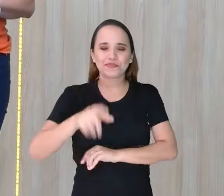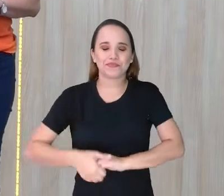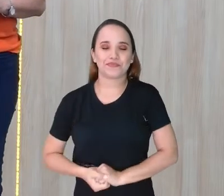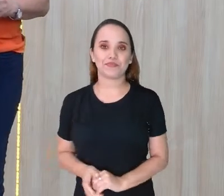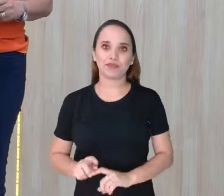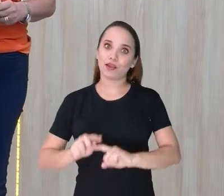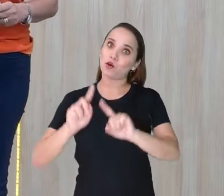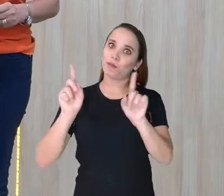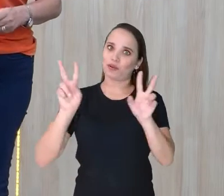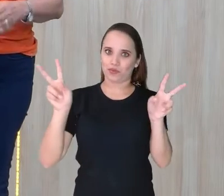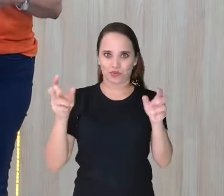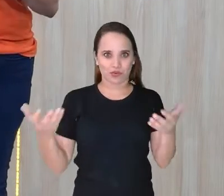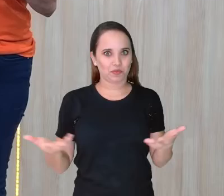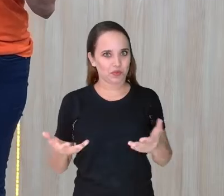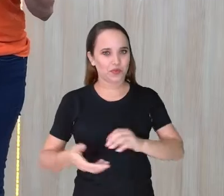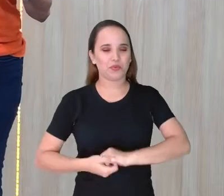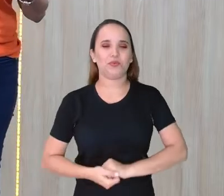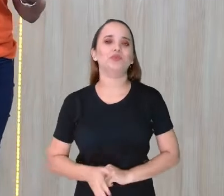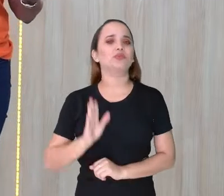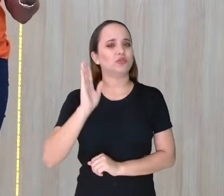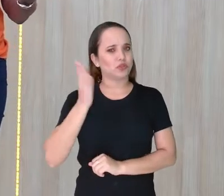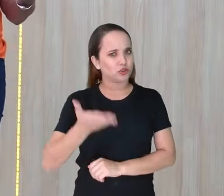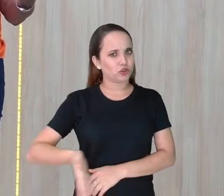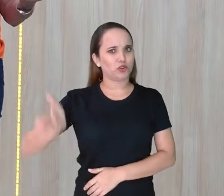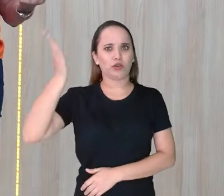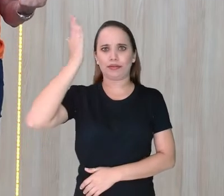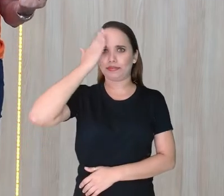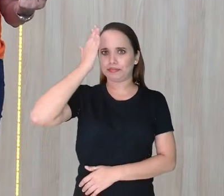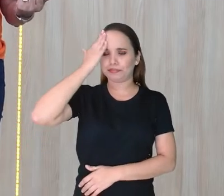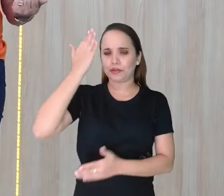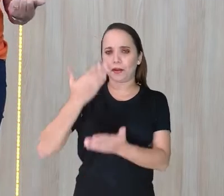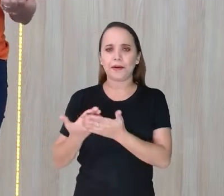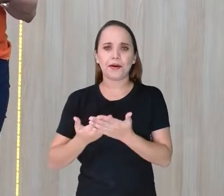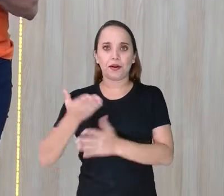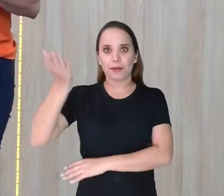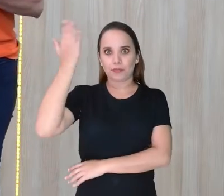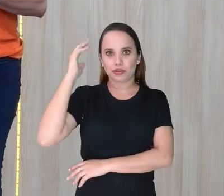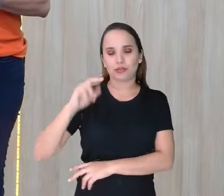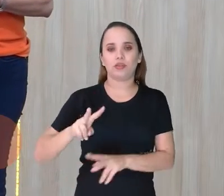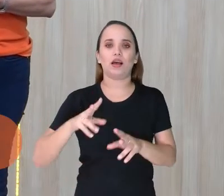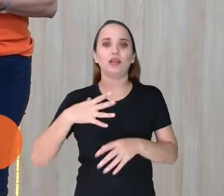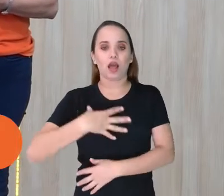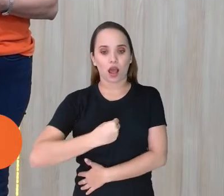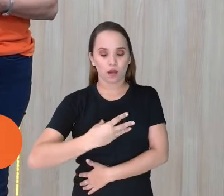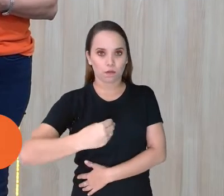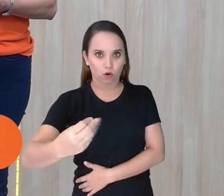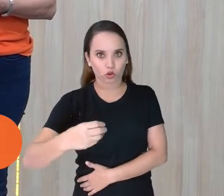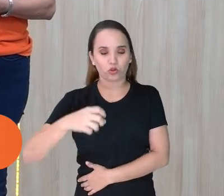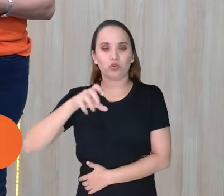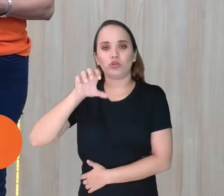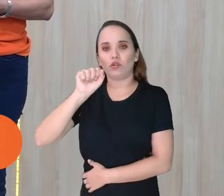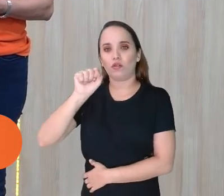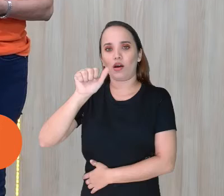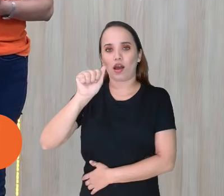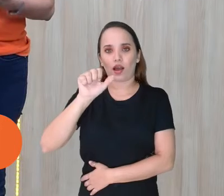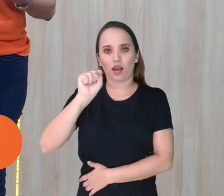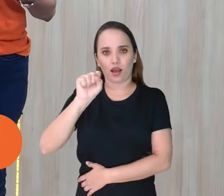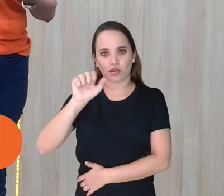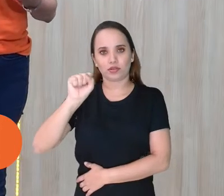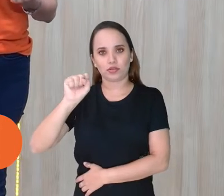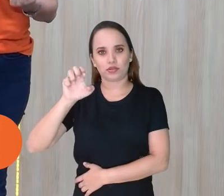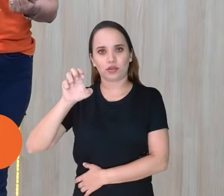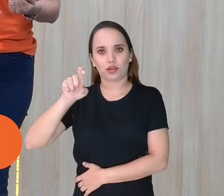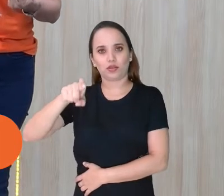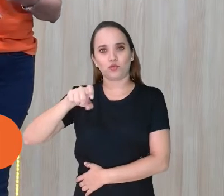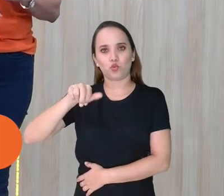o nosso tema de hoje, nós vimos na aula anterior reprodução assexuada e nós vamos ver hoje a reprodução sexuada.